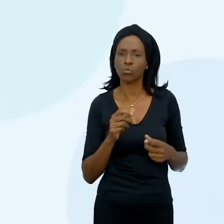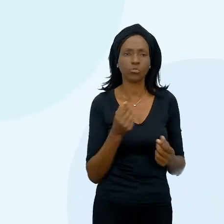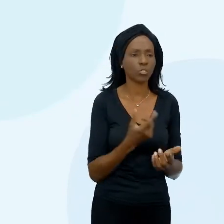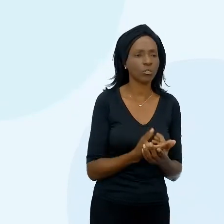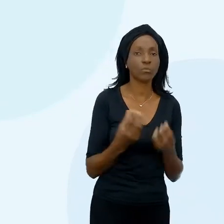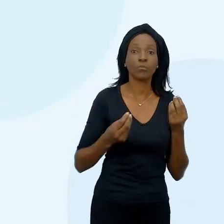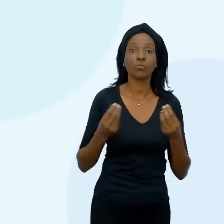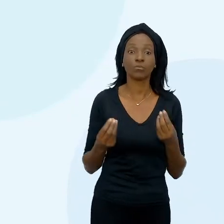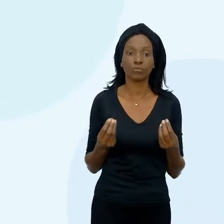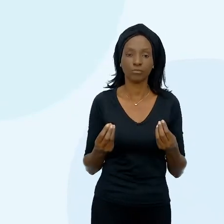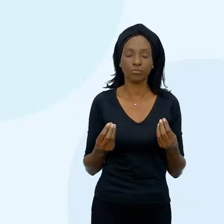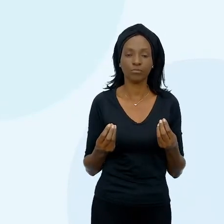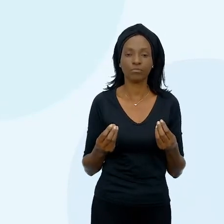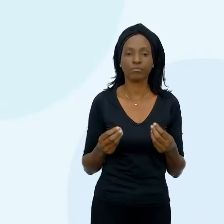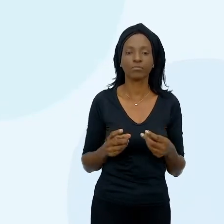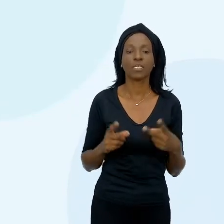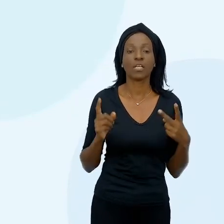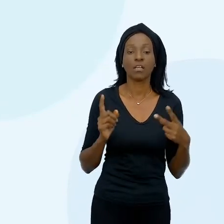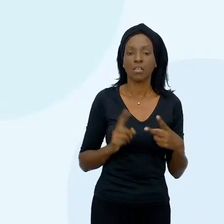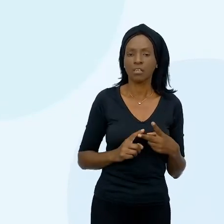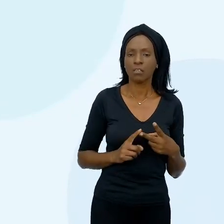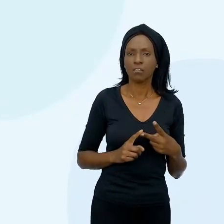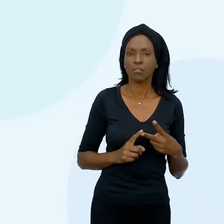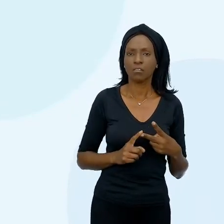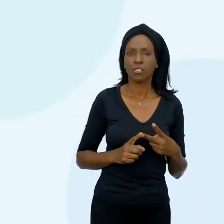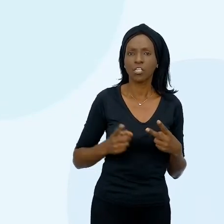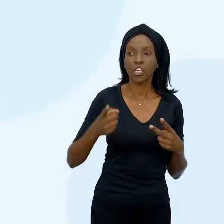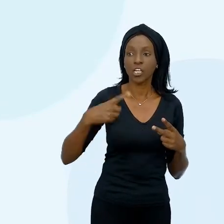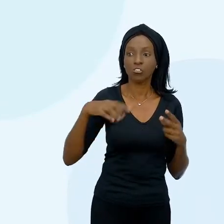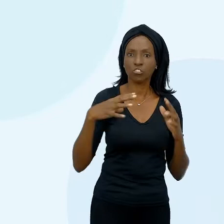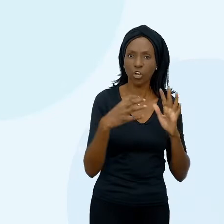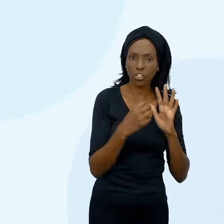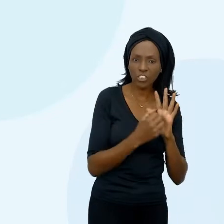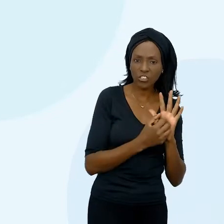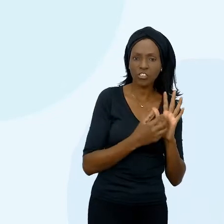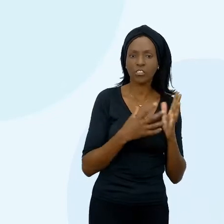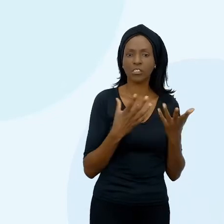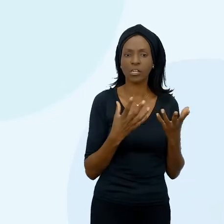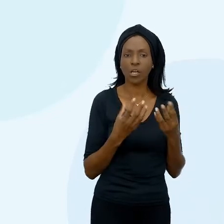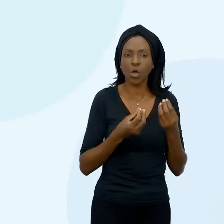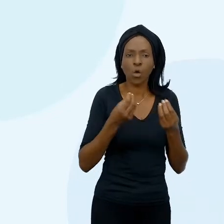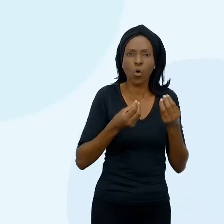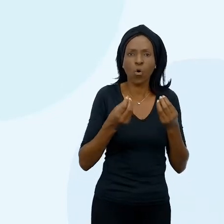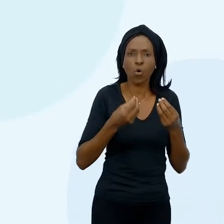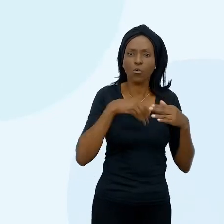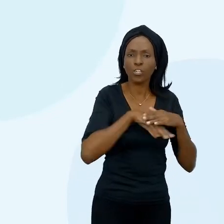consumo? E de que forma os nossos dados são registrados e